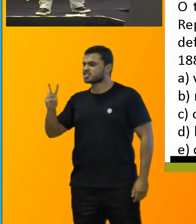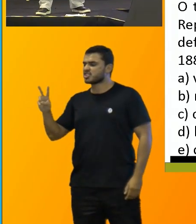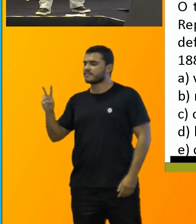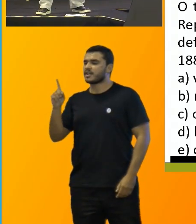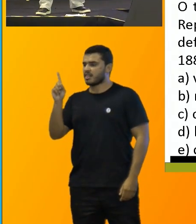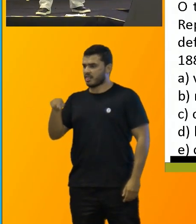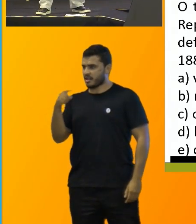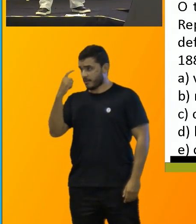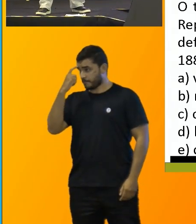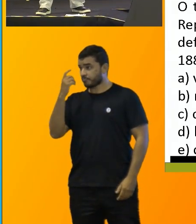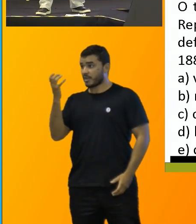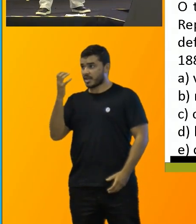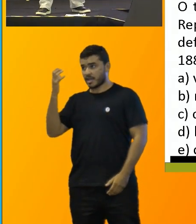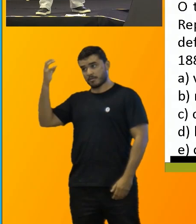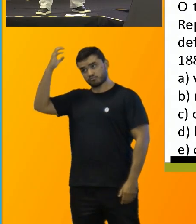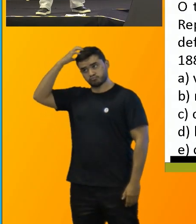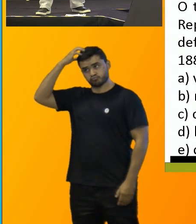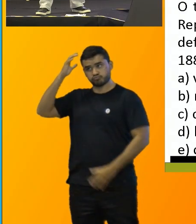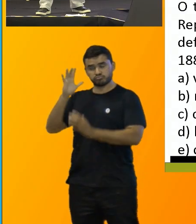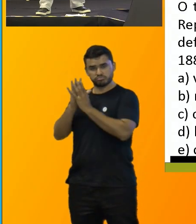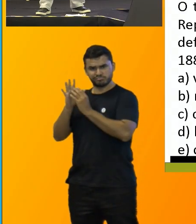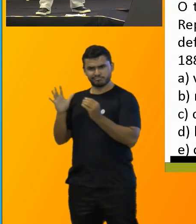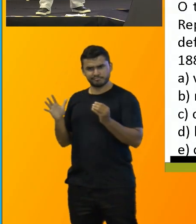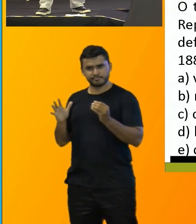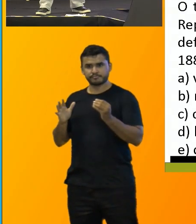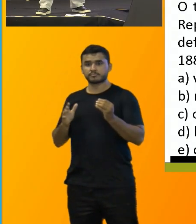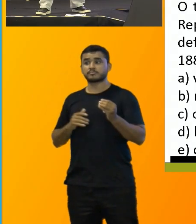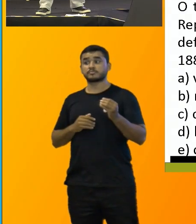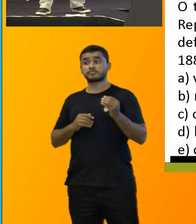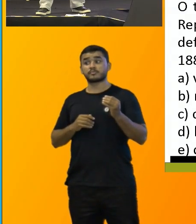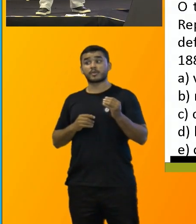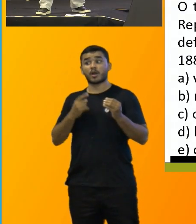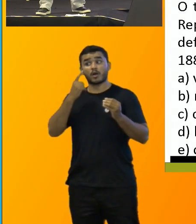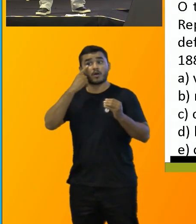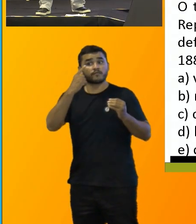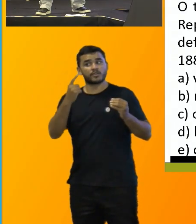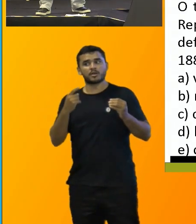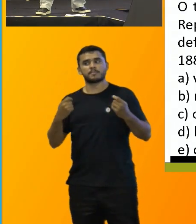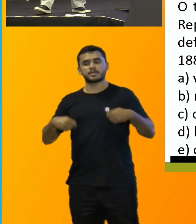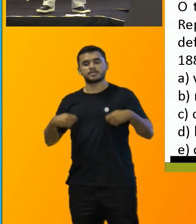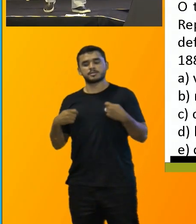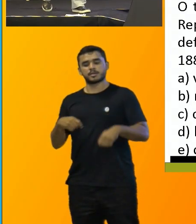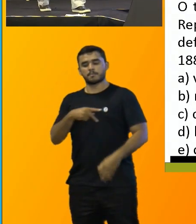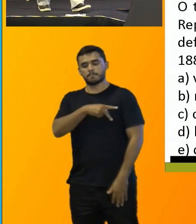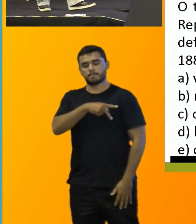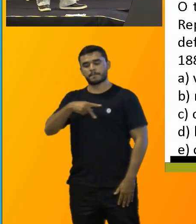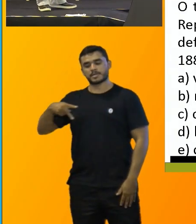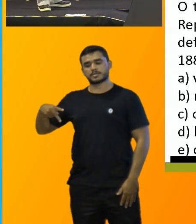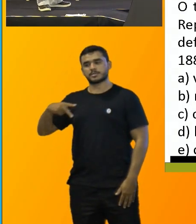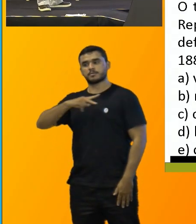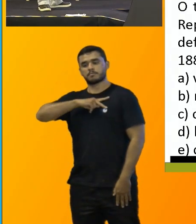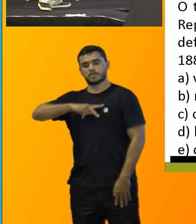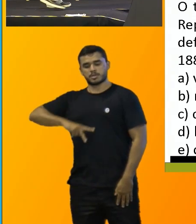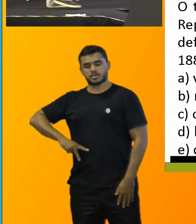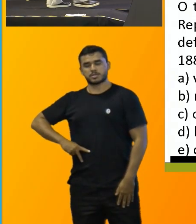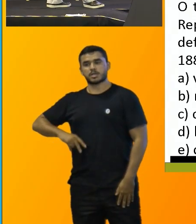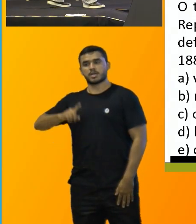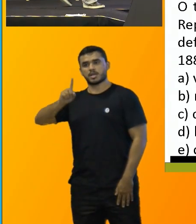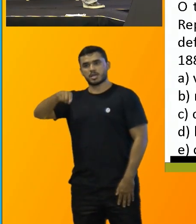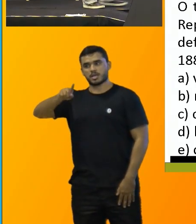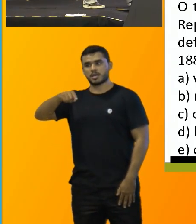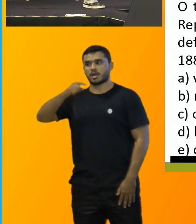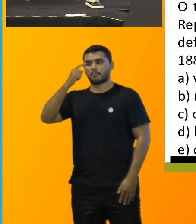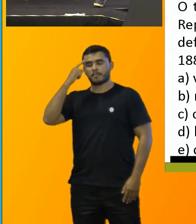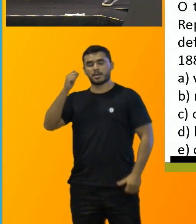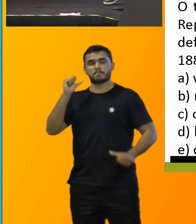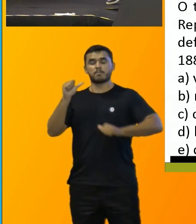resgatar uma visão monárquica? O texto ele diz: é republicano, só que vai ser de uma outra forma. A letra C